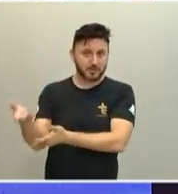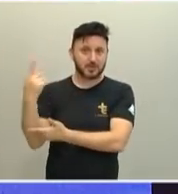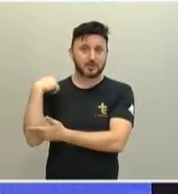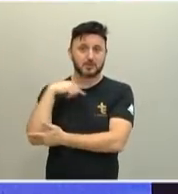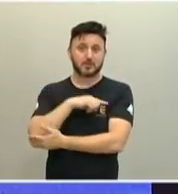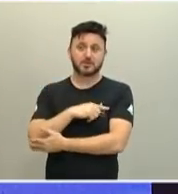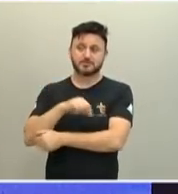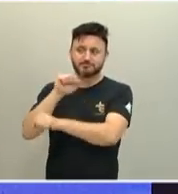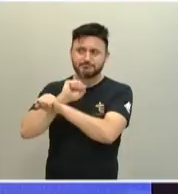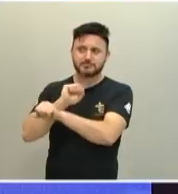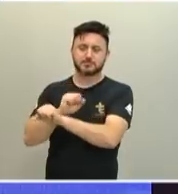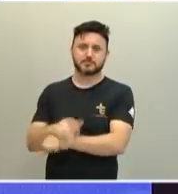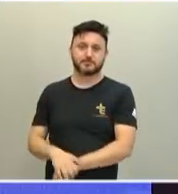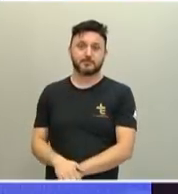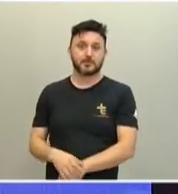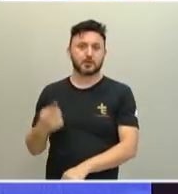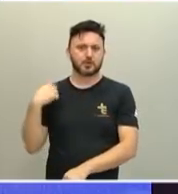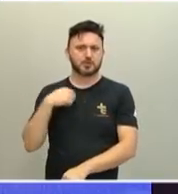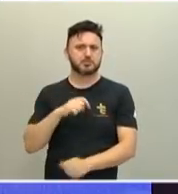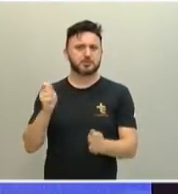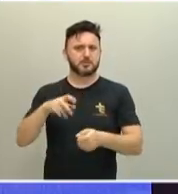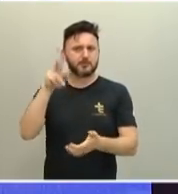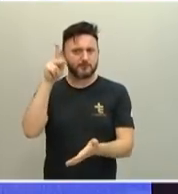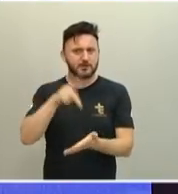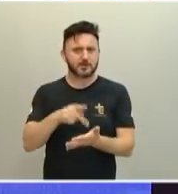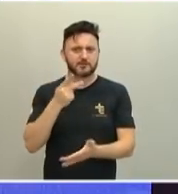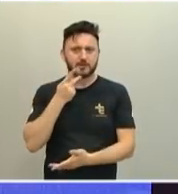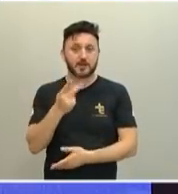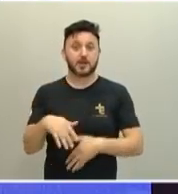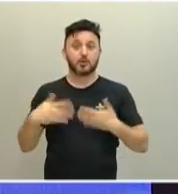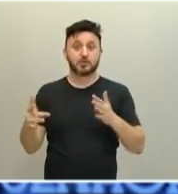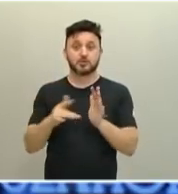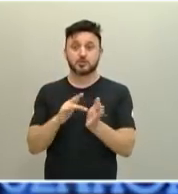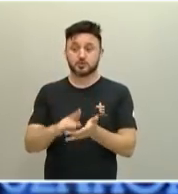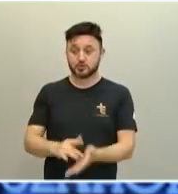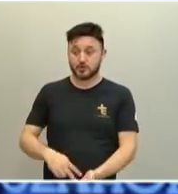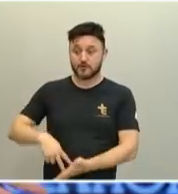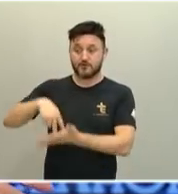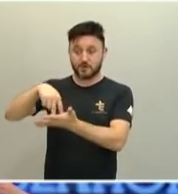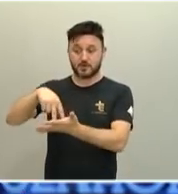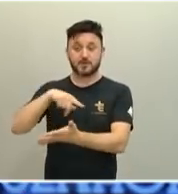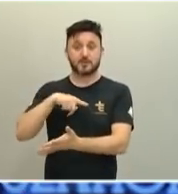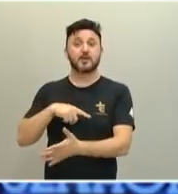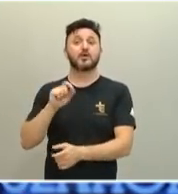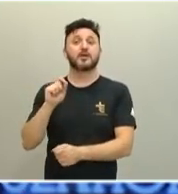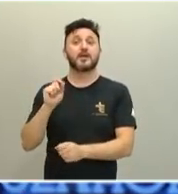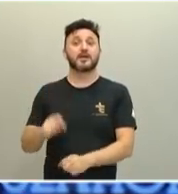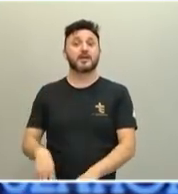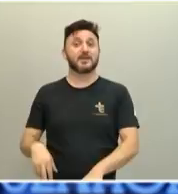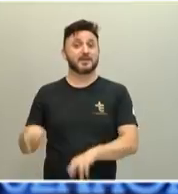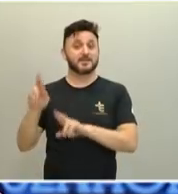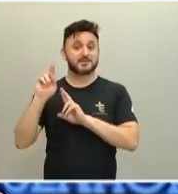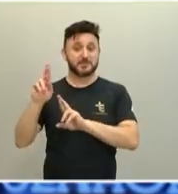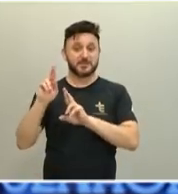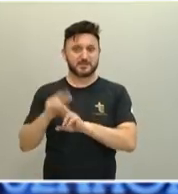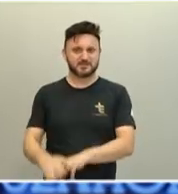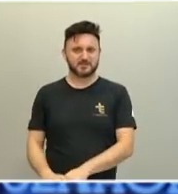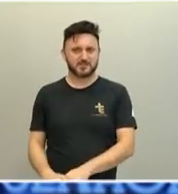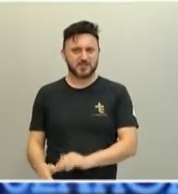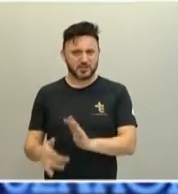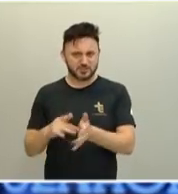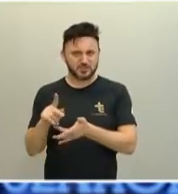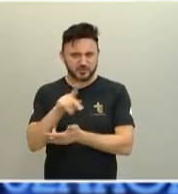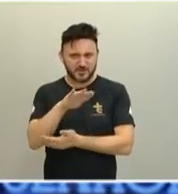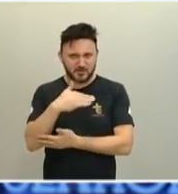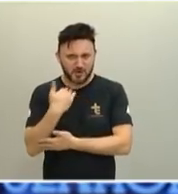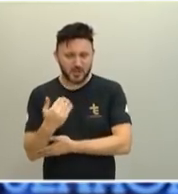fazer uma afirmação interessante: enquanto Jesus estiver vivo, há esperança. E por acaso ele vai morrer? Então você tem esperança